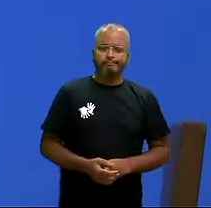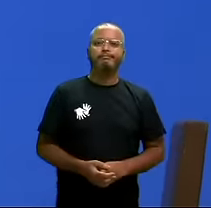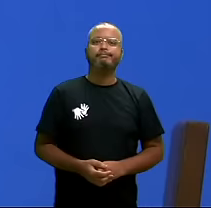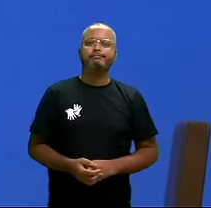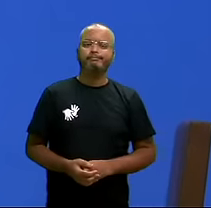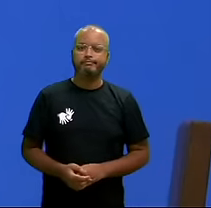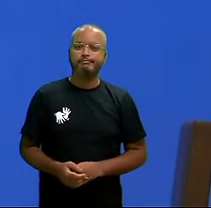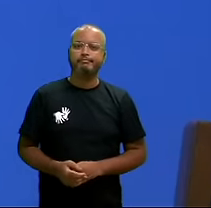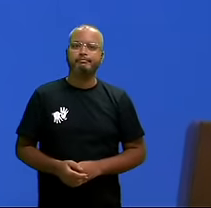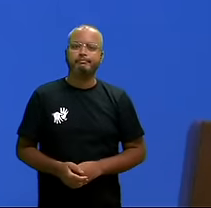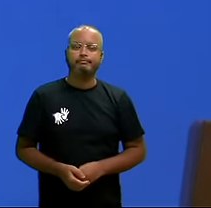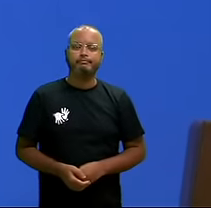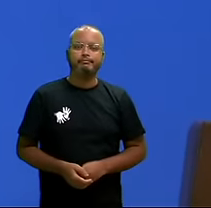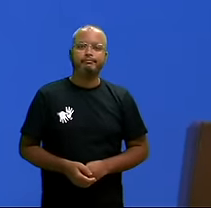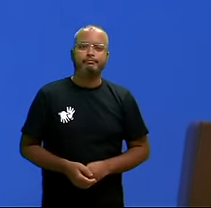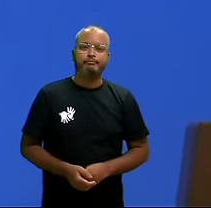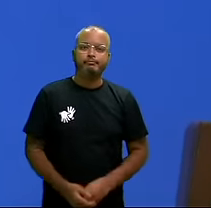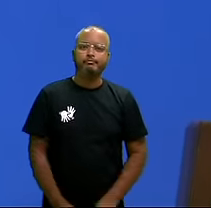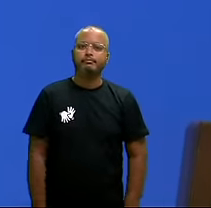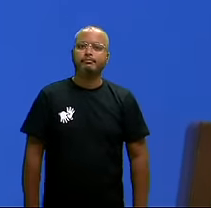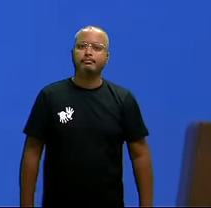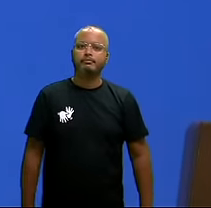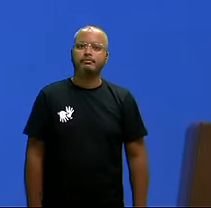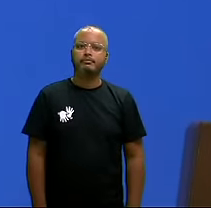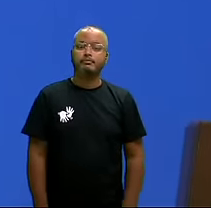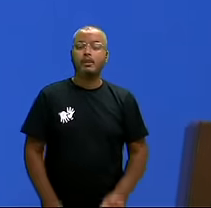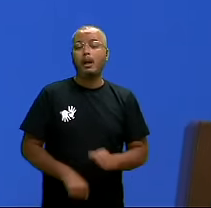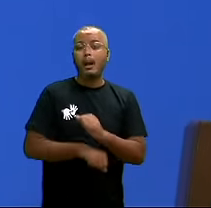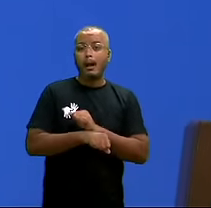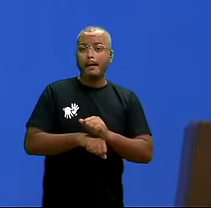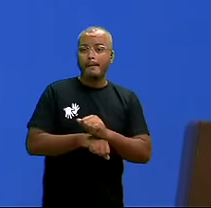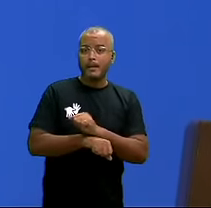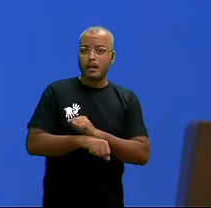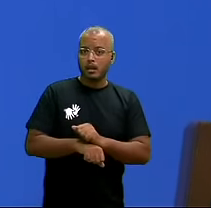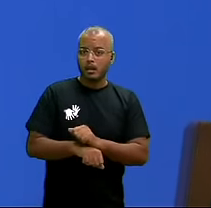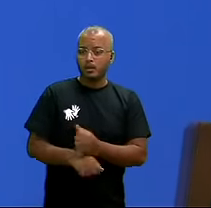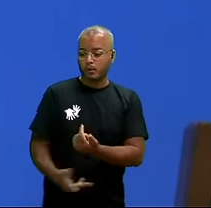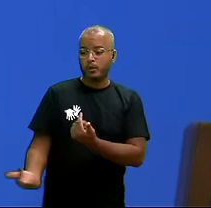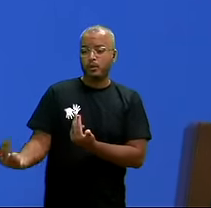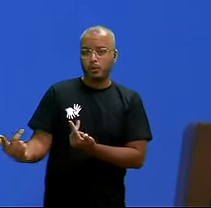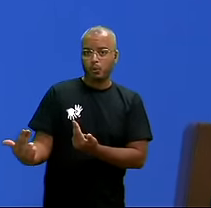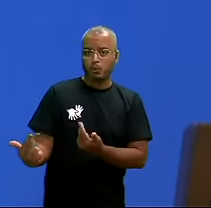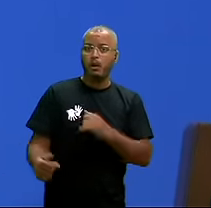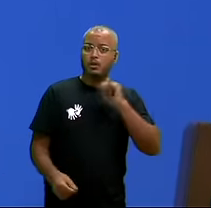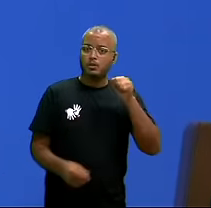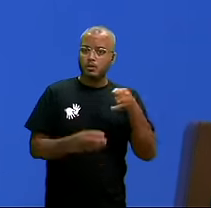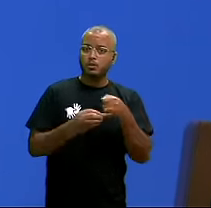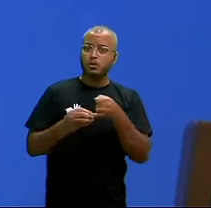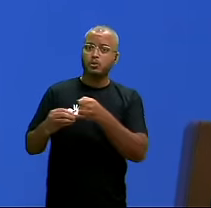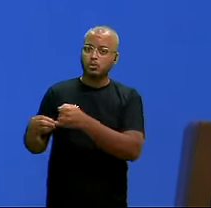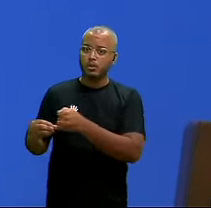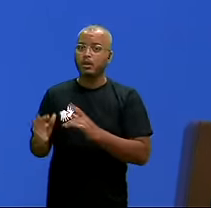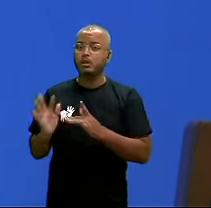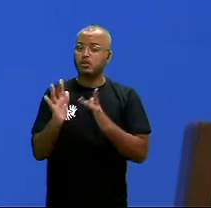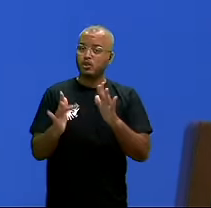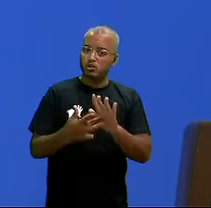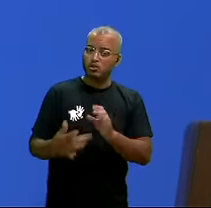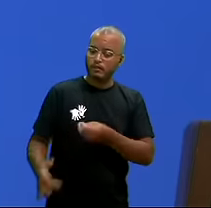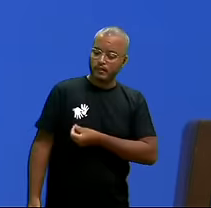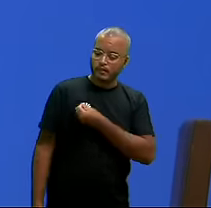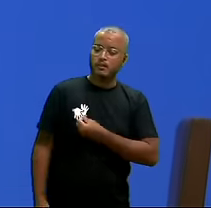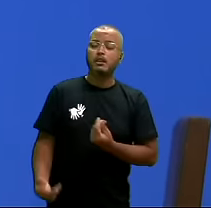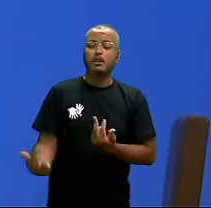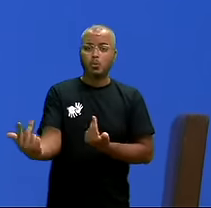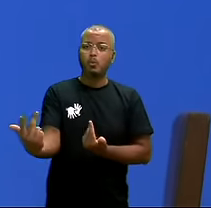são. Foi assim com Abraão, foi assim com José, foi assim com Moisés, foi assim com Josué, foi assim com Jesus. E vai ser assim comigo e com